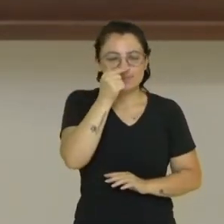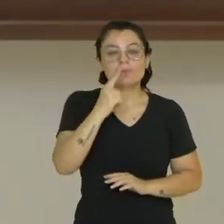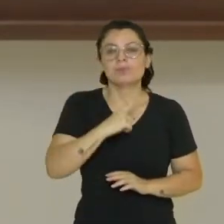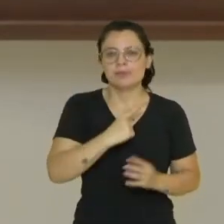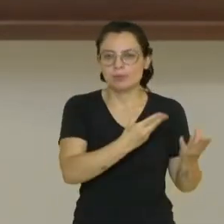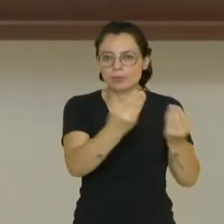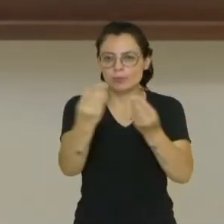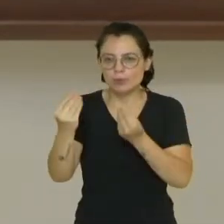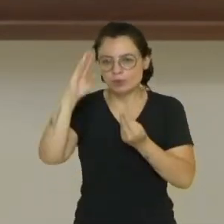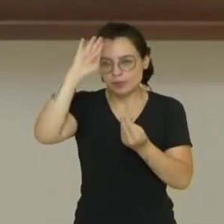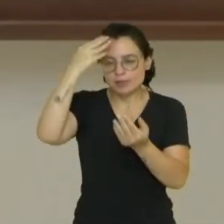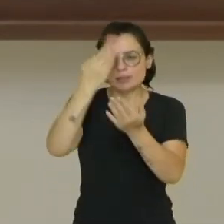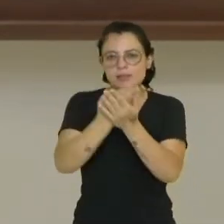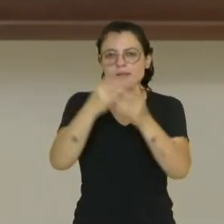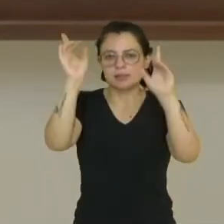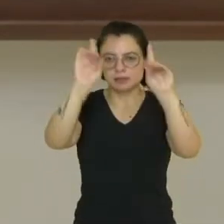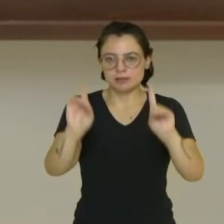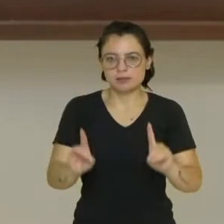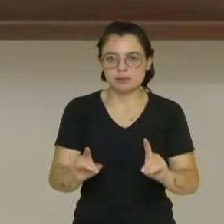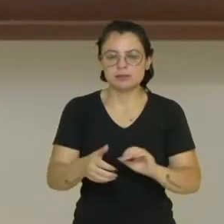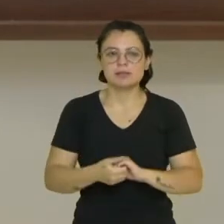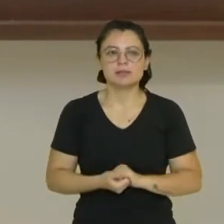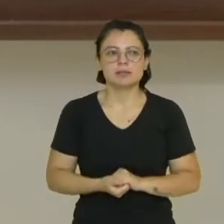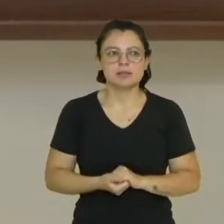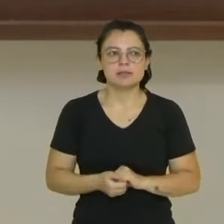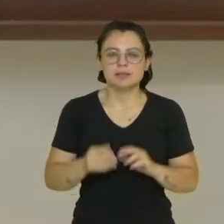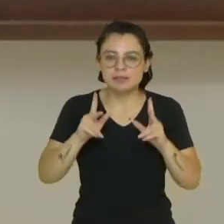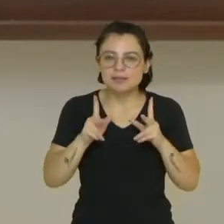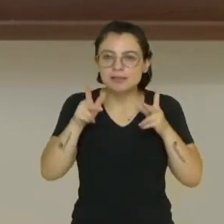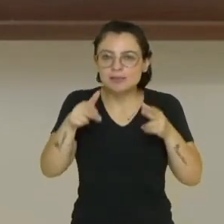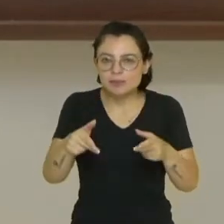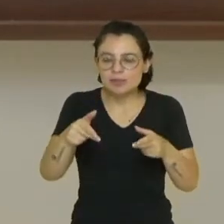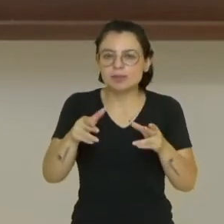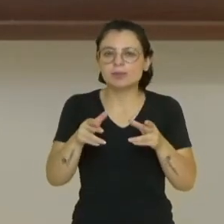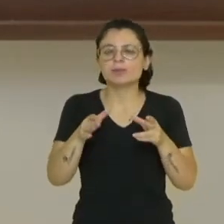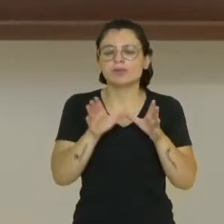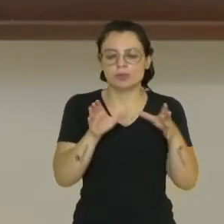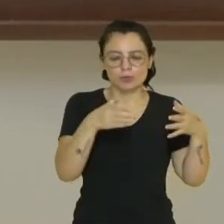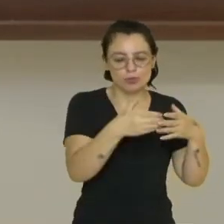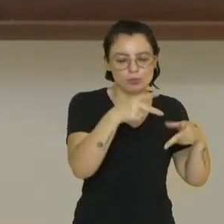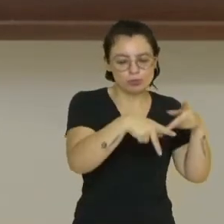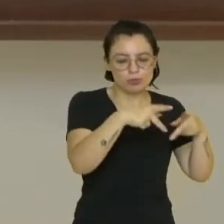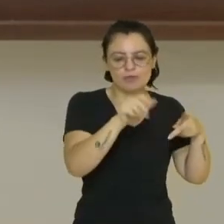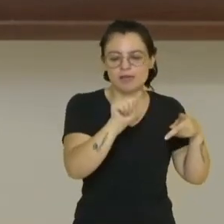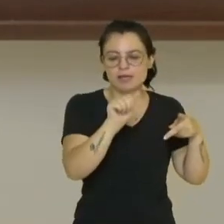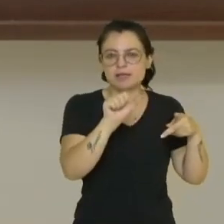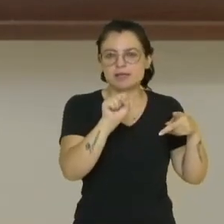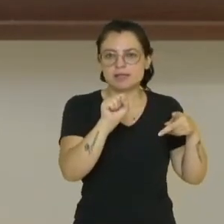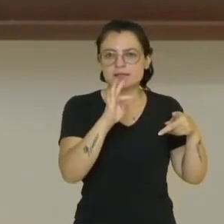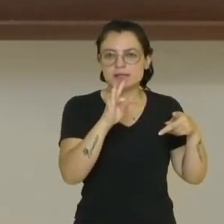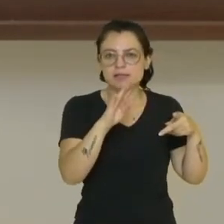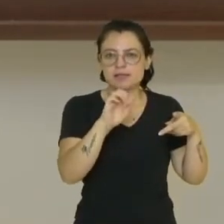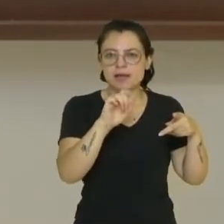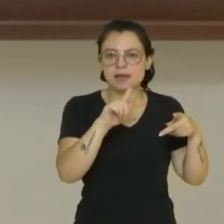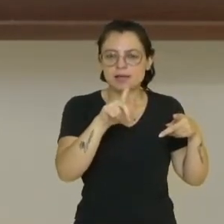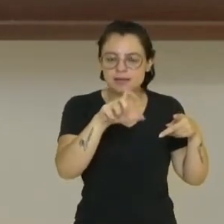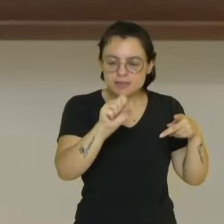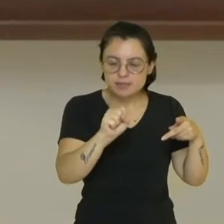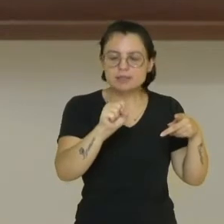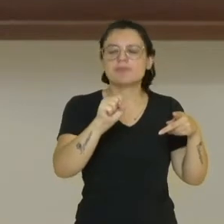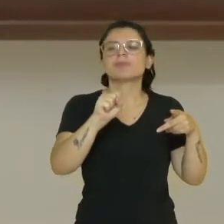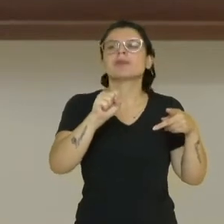politeístas. Também, tal como os astecas praticavam, faziam